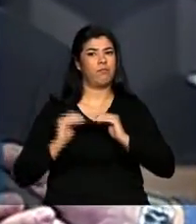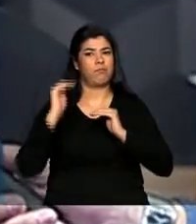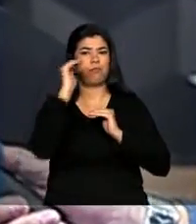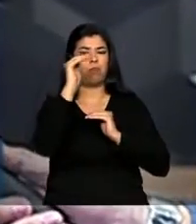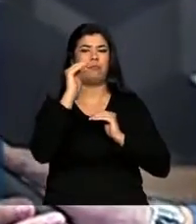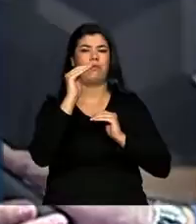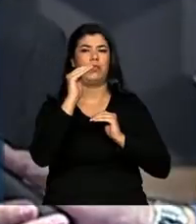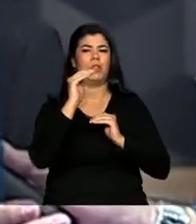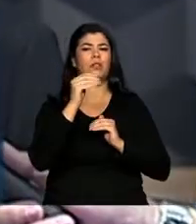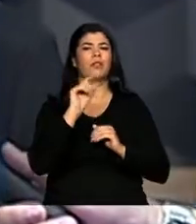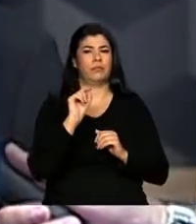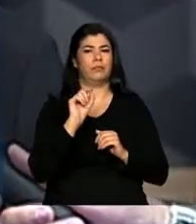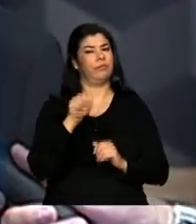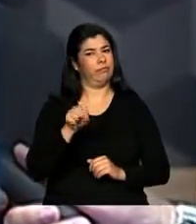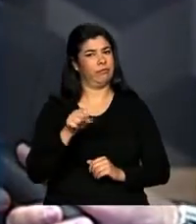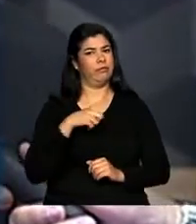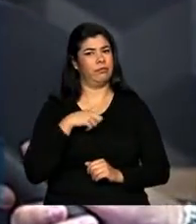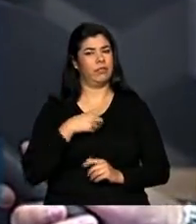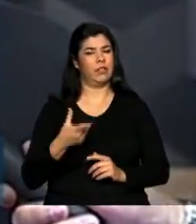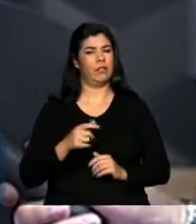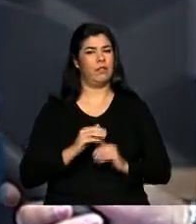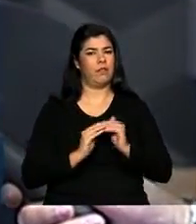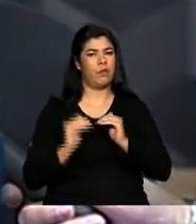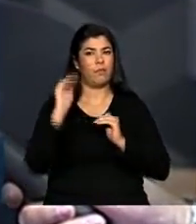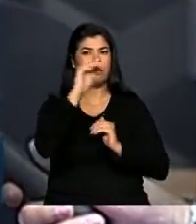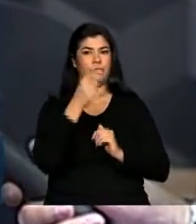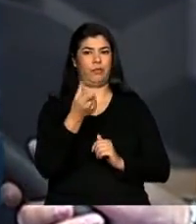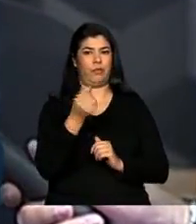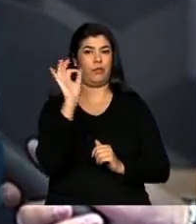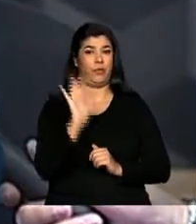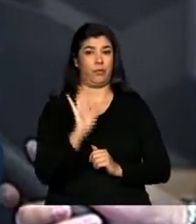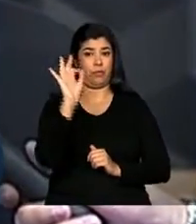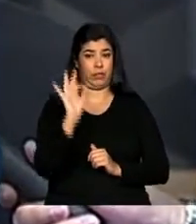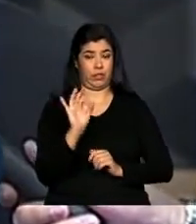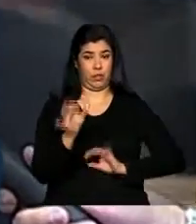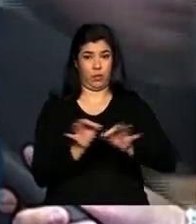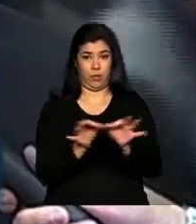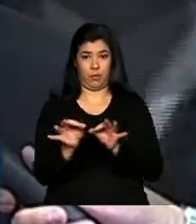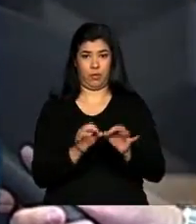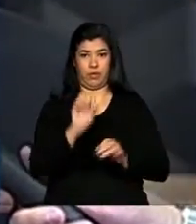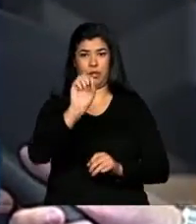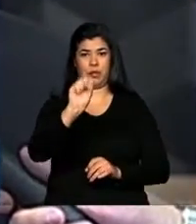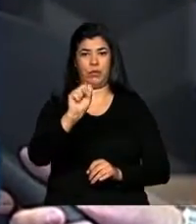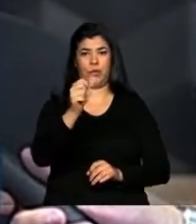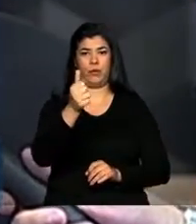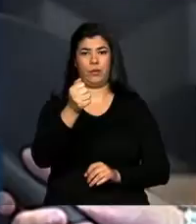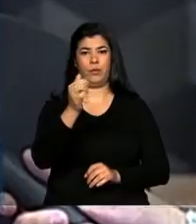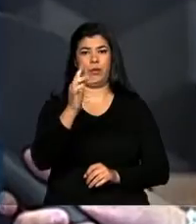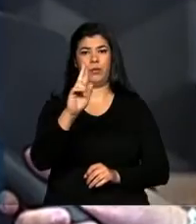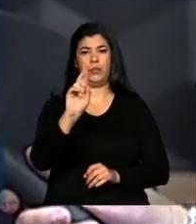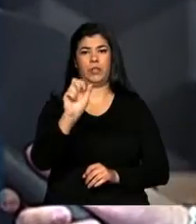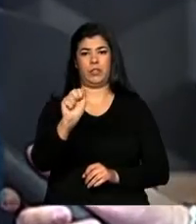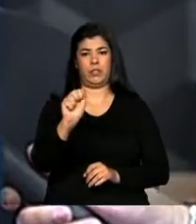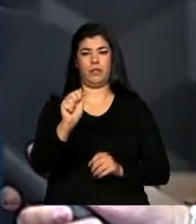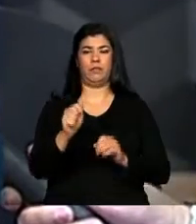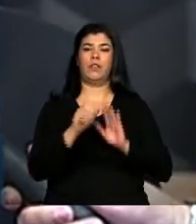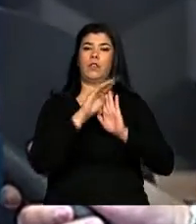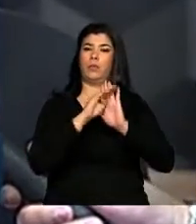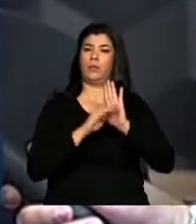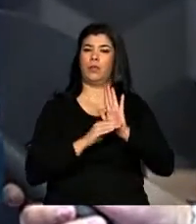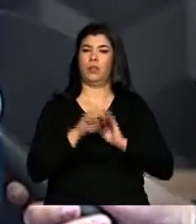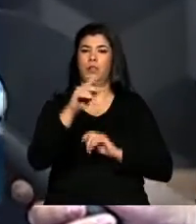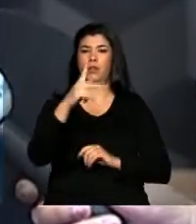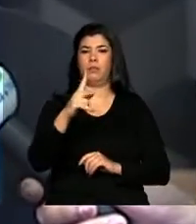tivemos um aumento de 20%. No plano safra, o PRONAF, o Programa Nacional de Fortalecimento da